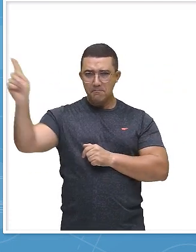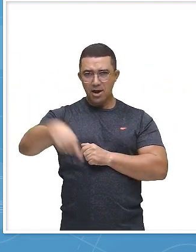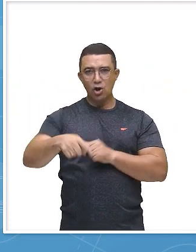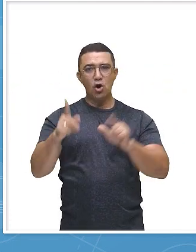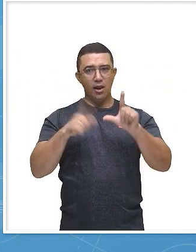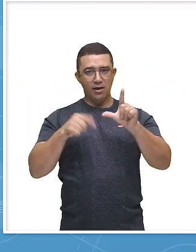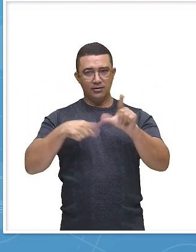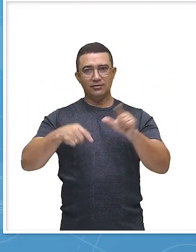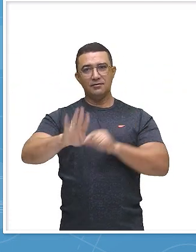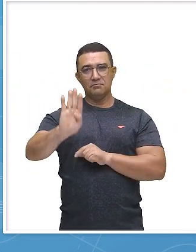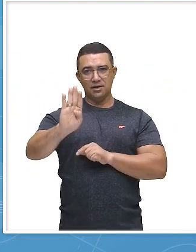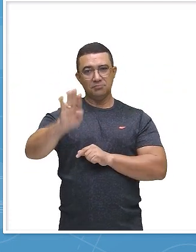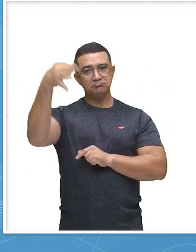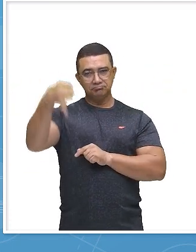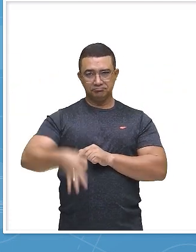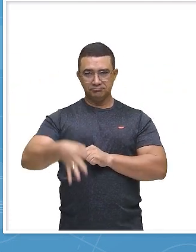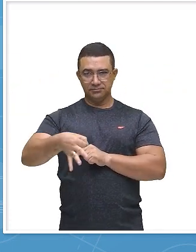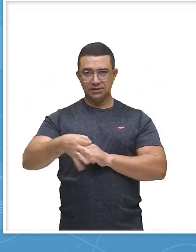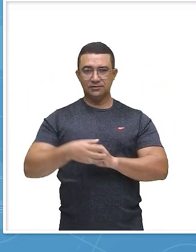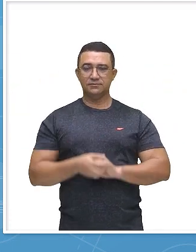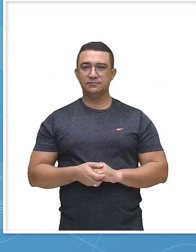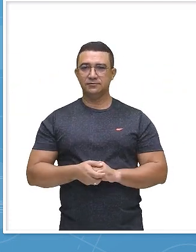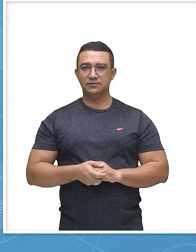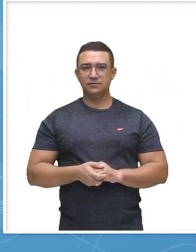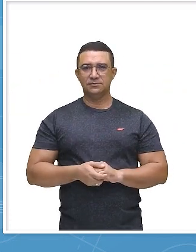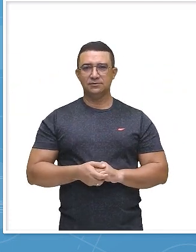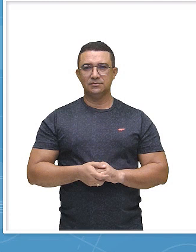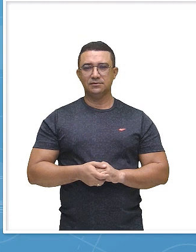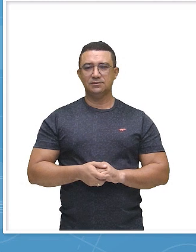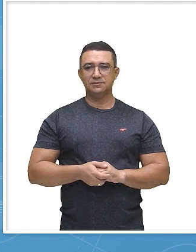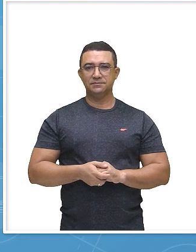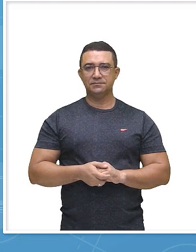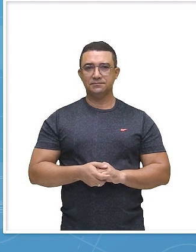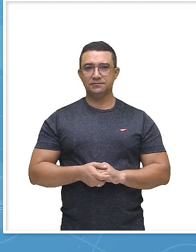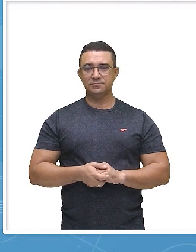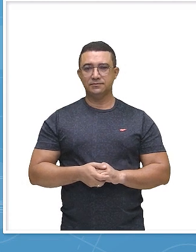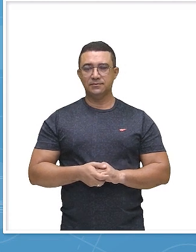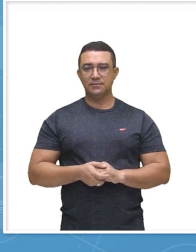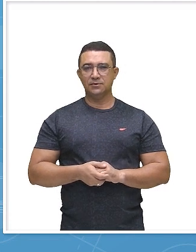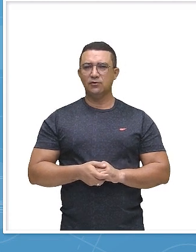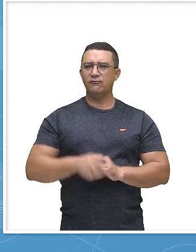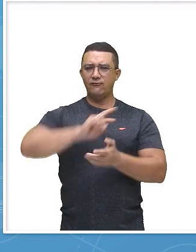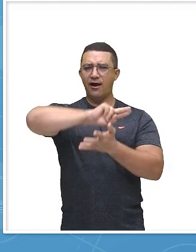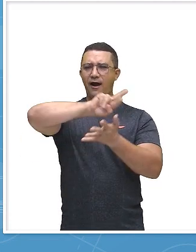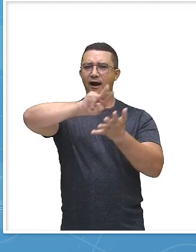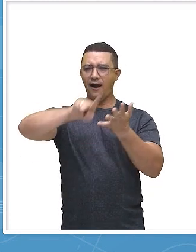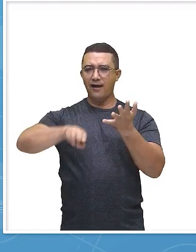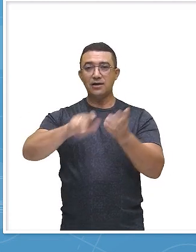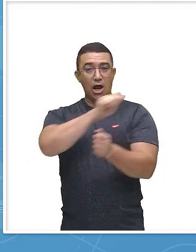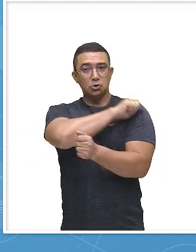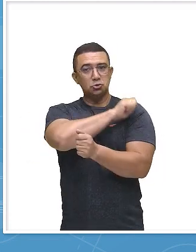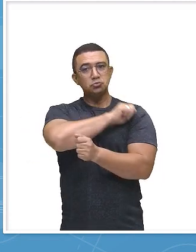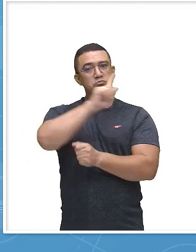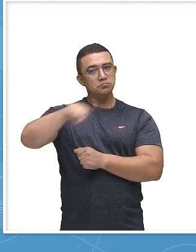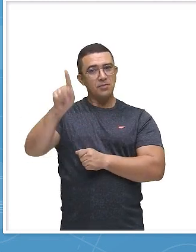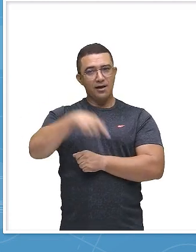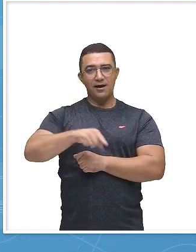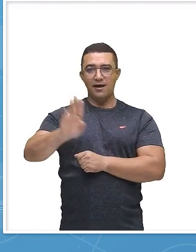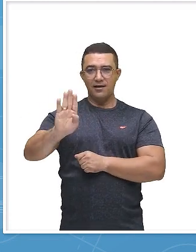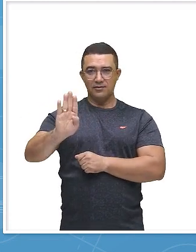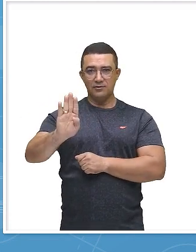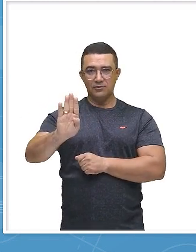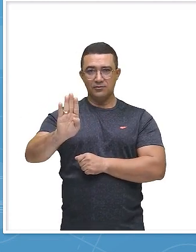B. A Safira, o Matheus, deixa eu ver aqui, a Mirella, mais outro. Aqui eu tenho um